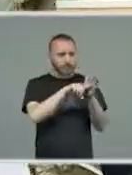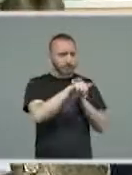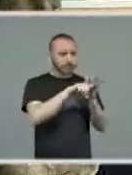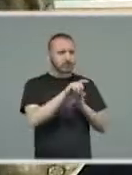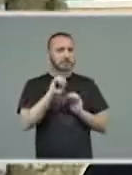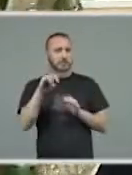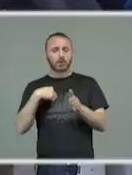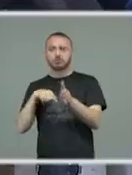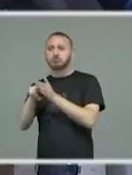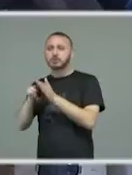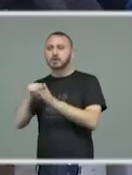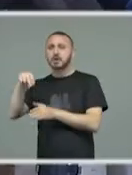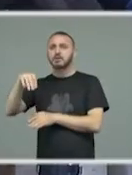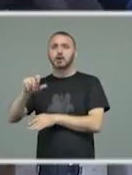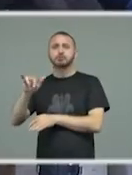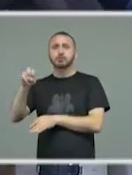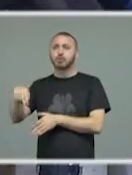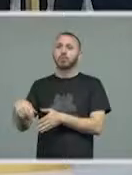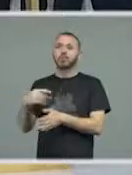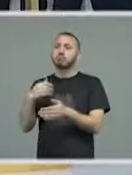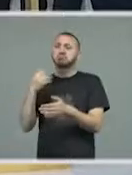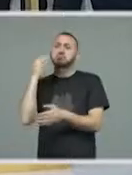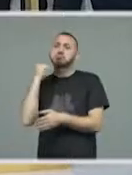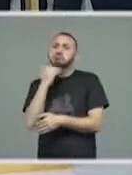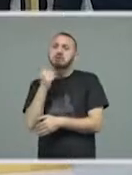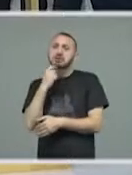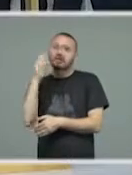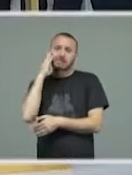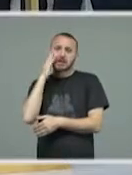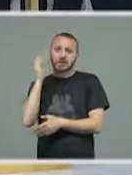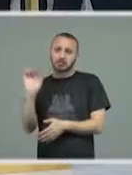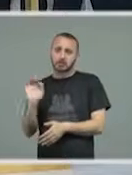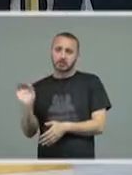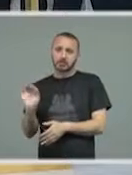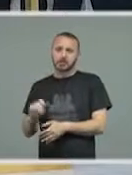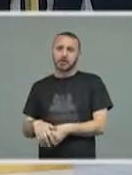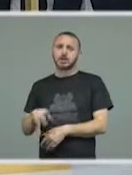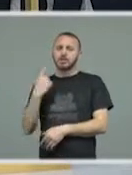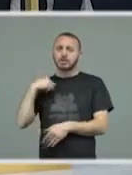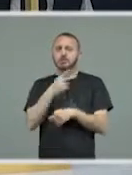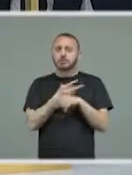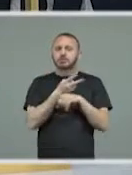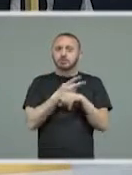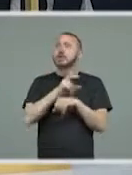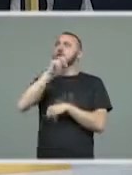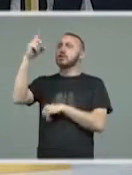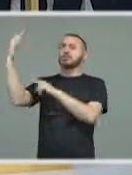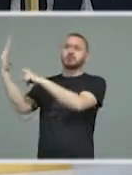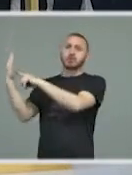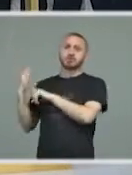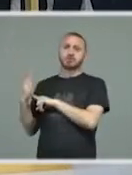perguntar ao Nelson, ninguém sabe. A gente vai procurando e Deus vai sinalizando.